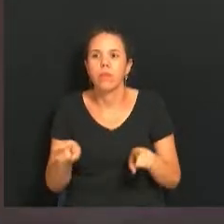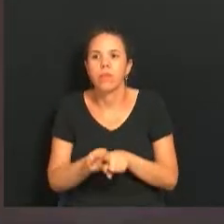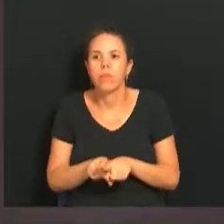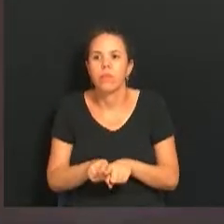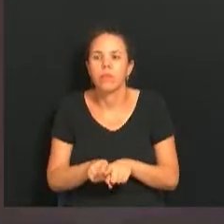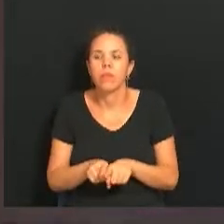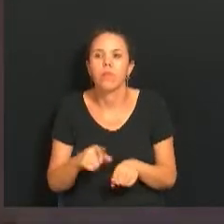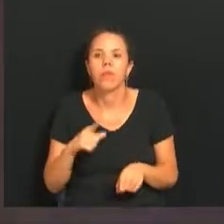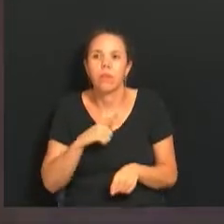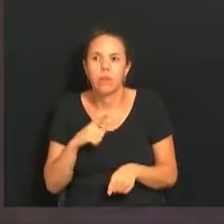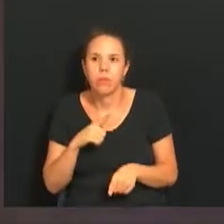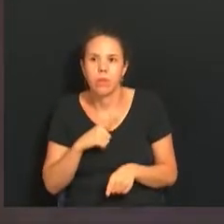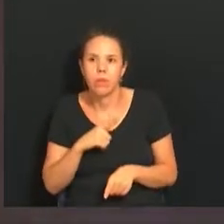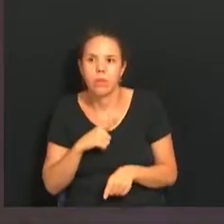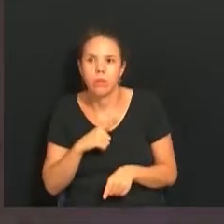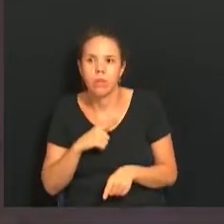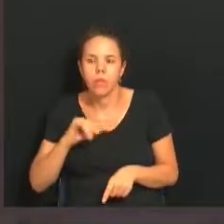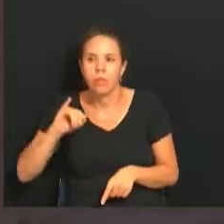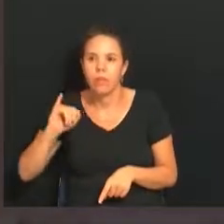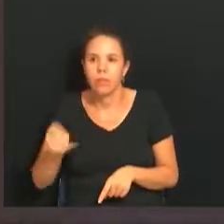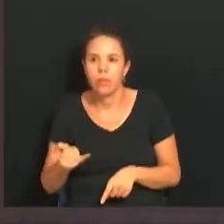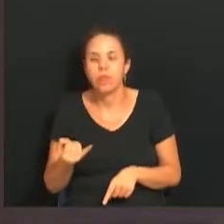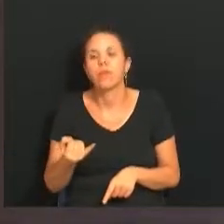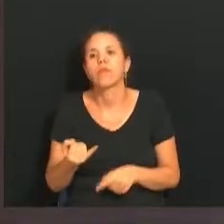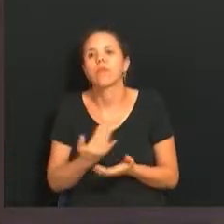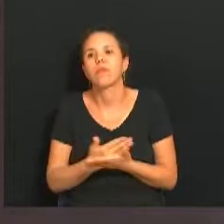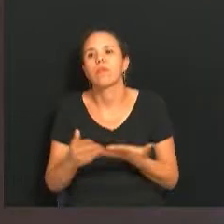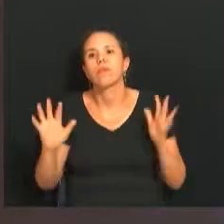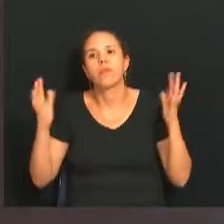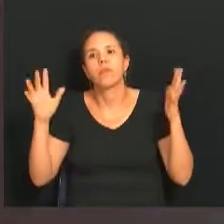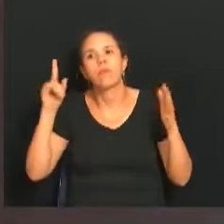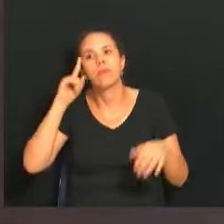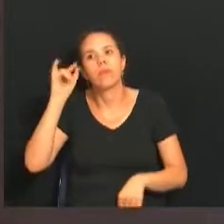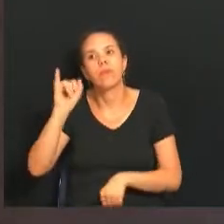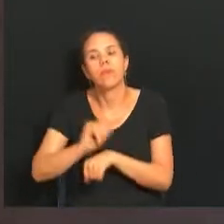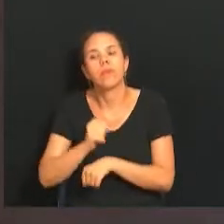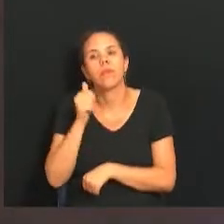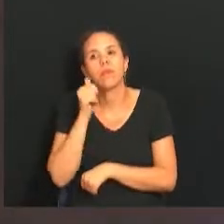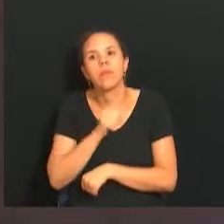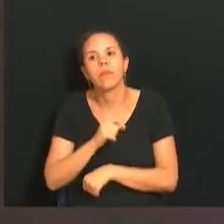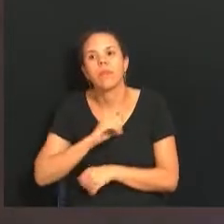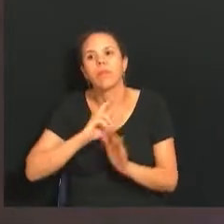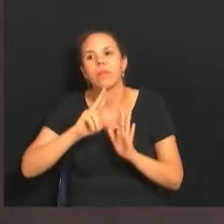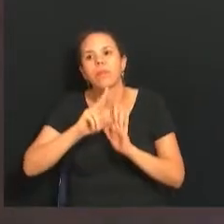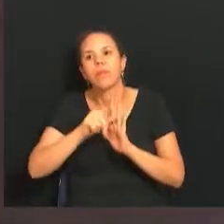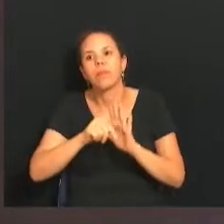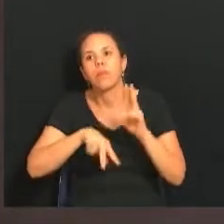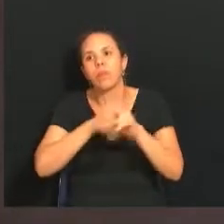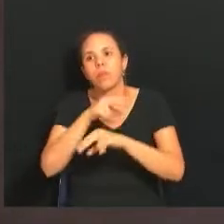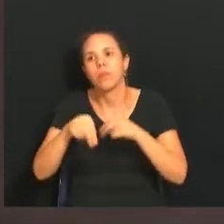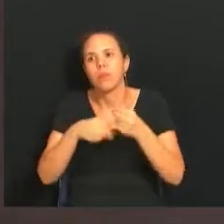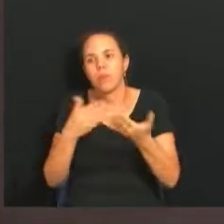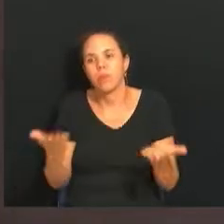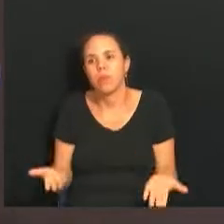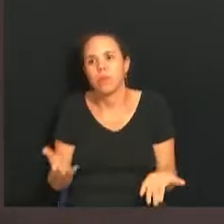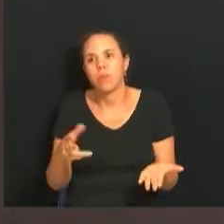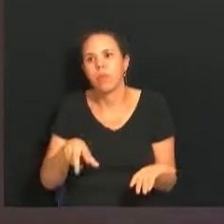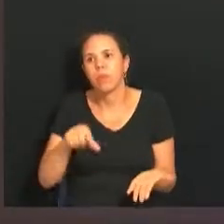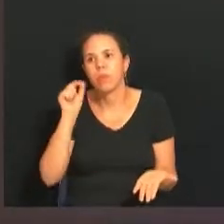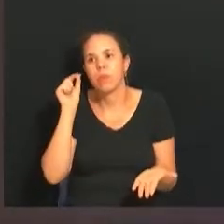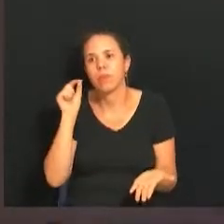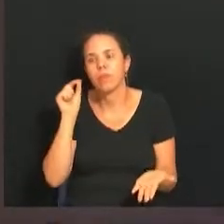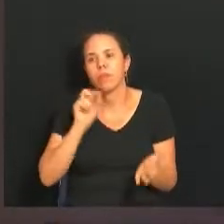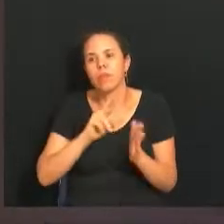vamos aproveitar o ensejo, vamos comemorar o Dia Internacional da Mulher, vai ter vários brindes, a gente vai sortear